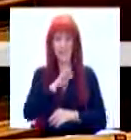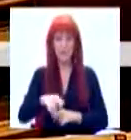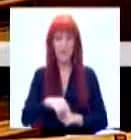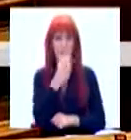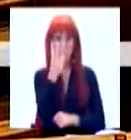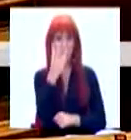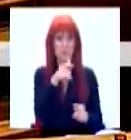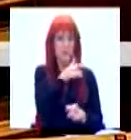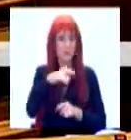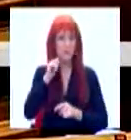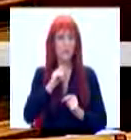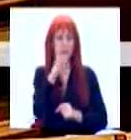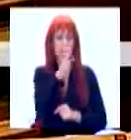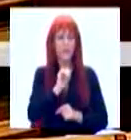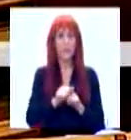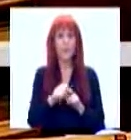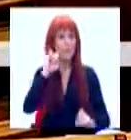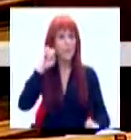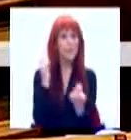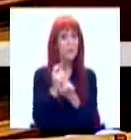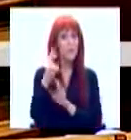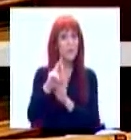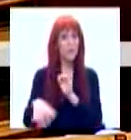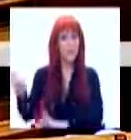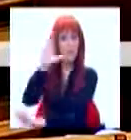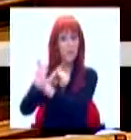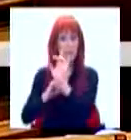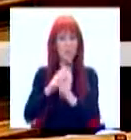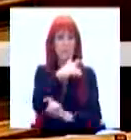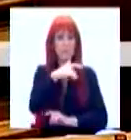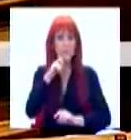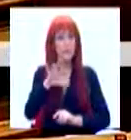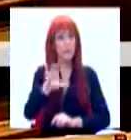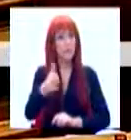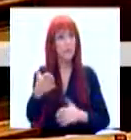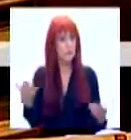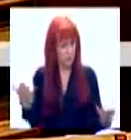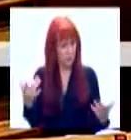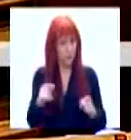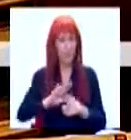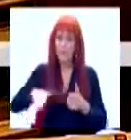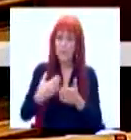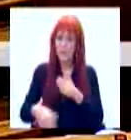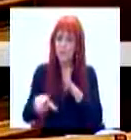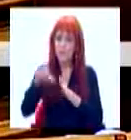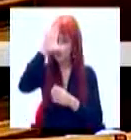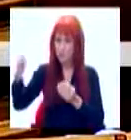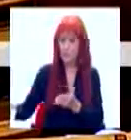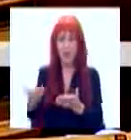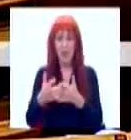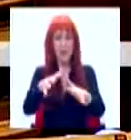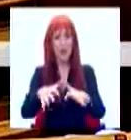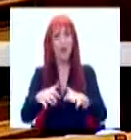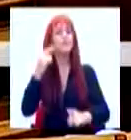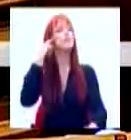três compromissos, a concretizar as exigências de regulamentos europeus e os compromissos do país. A proposta de lei que o Governo apresenta a esta